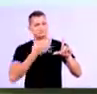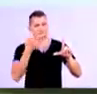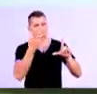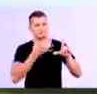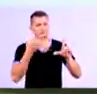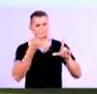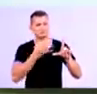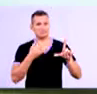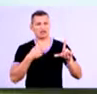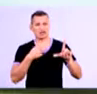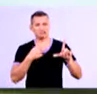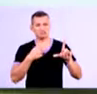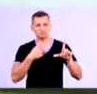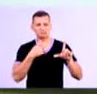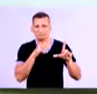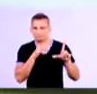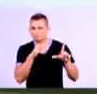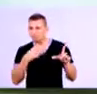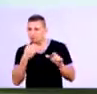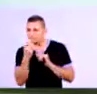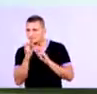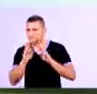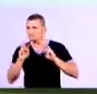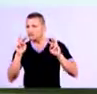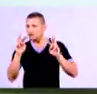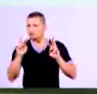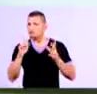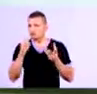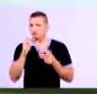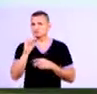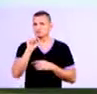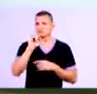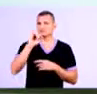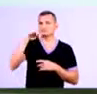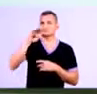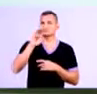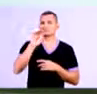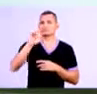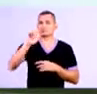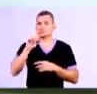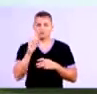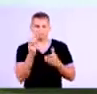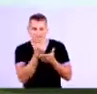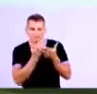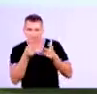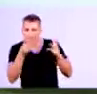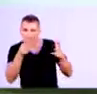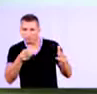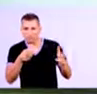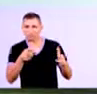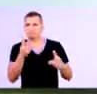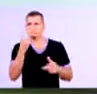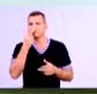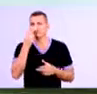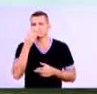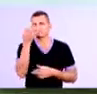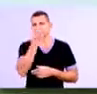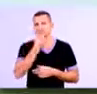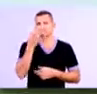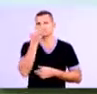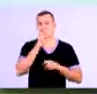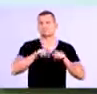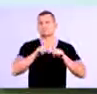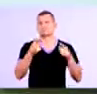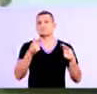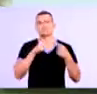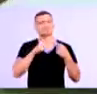meu site e falei, o meu site vai ser símbolo, o nome dele vai ser símbolo. Eu peguei e fiz um desenho daquele jeito. Parecia lindo, mas não